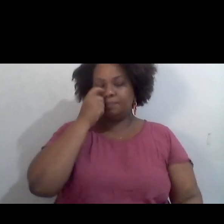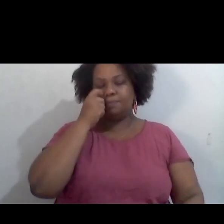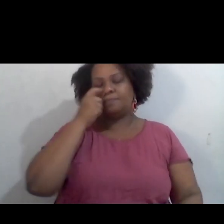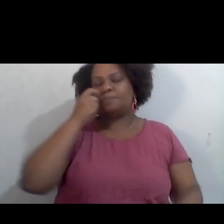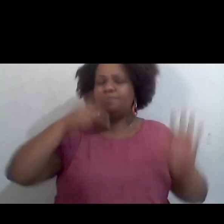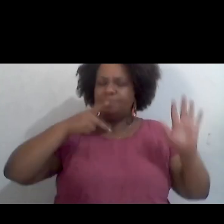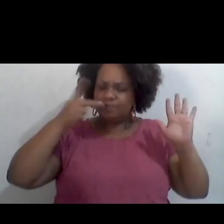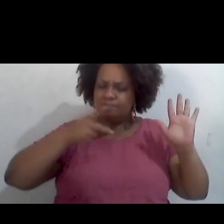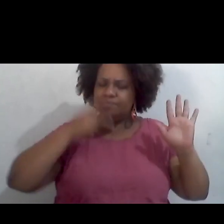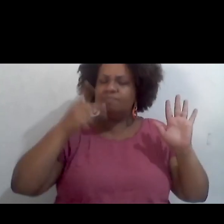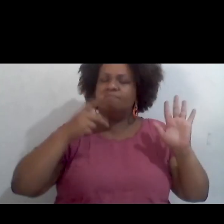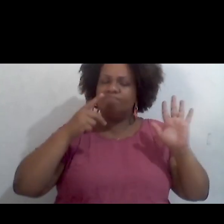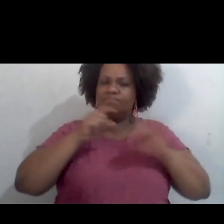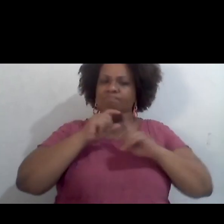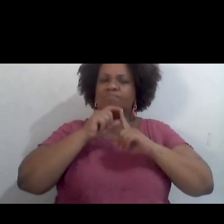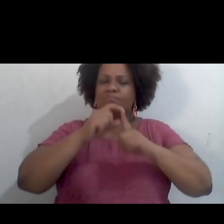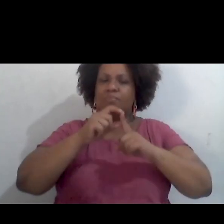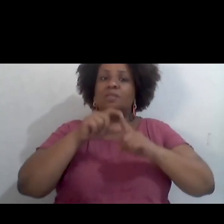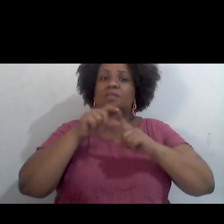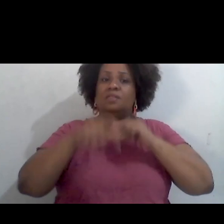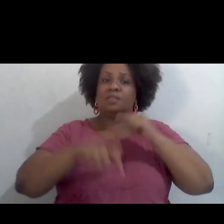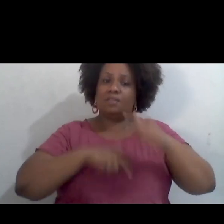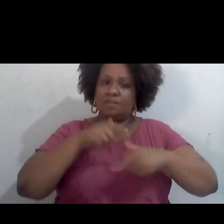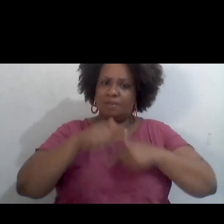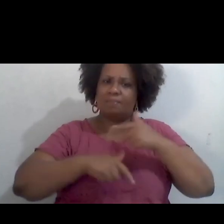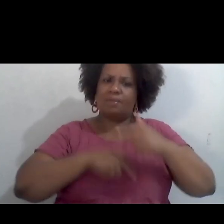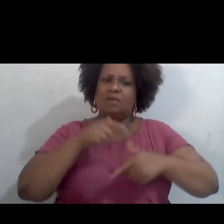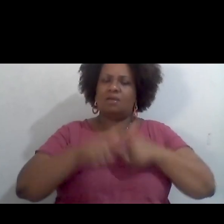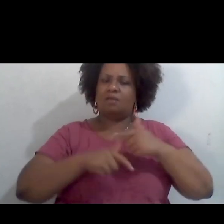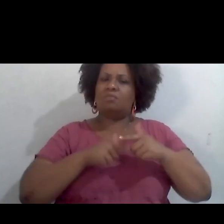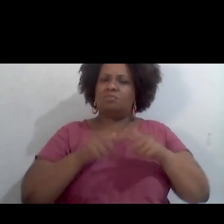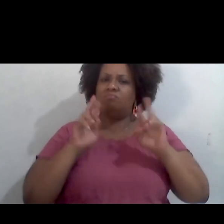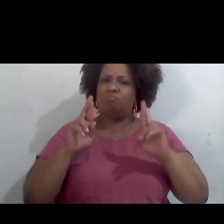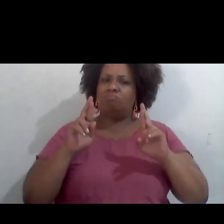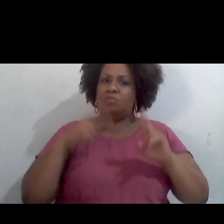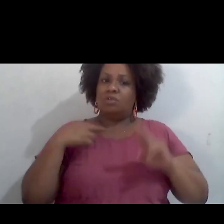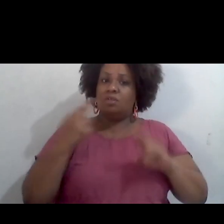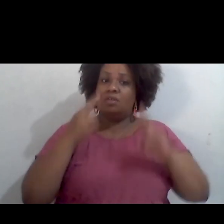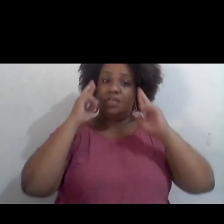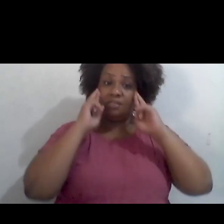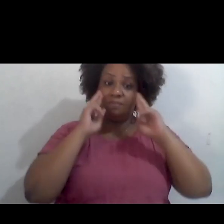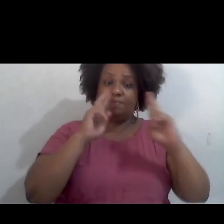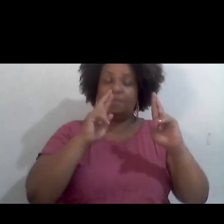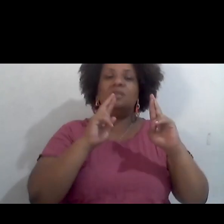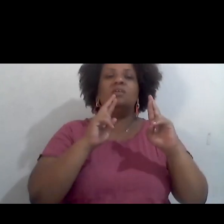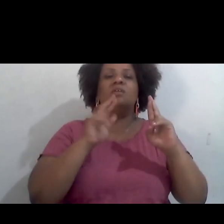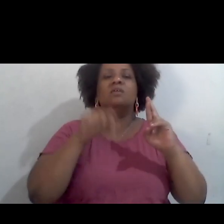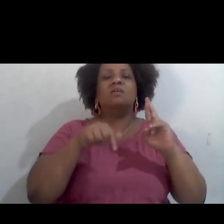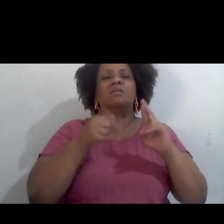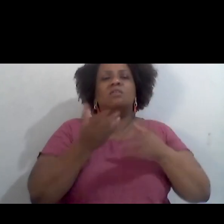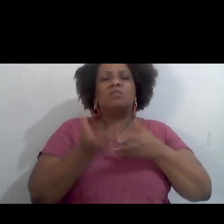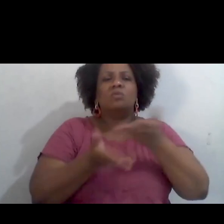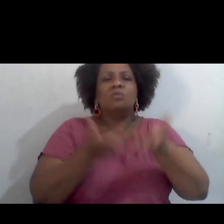é trabalhar e fazer com que a gente respeite a missão da FUNCEB, que é cuidar,